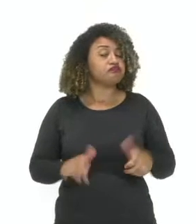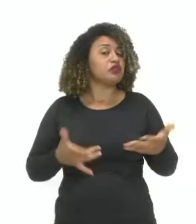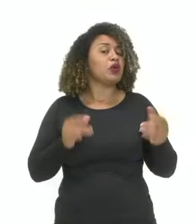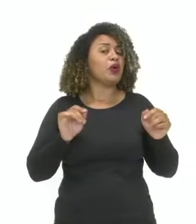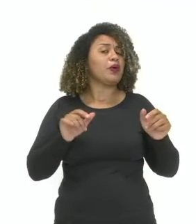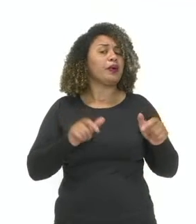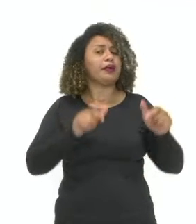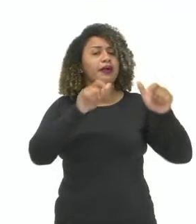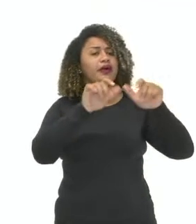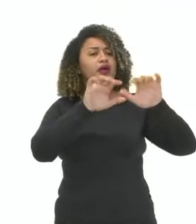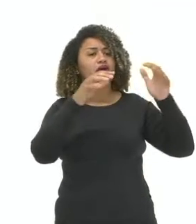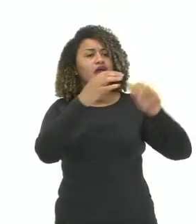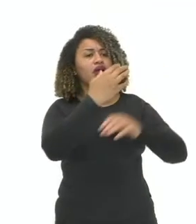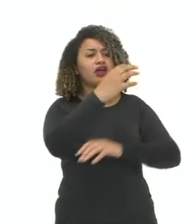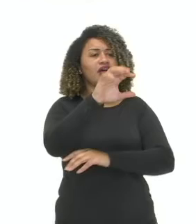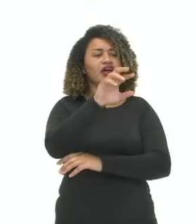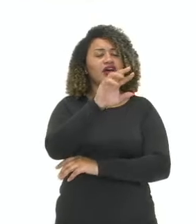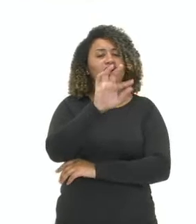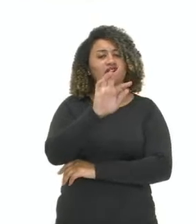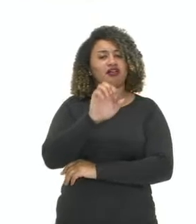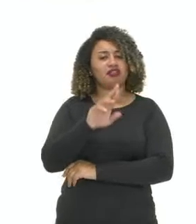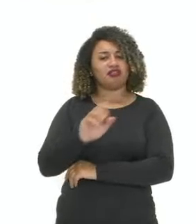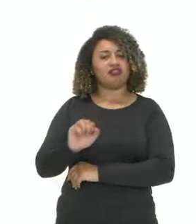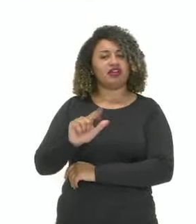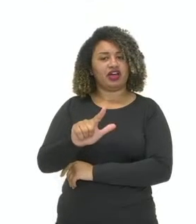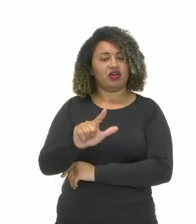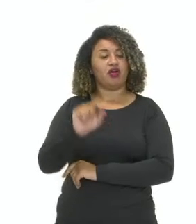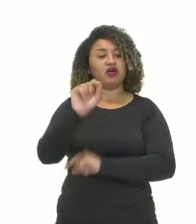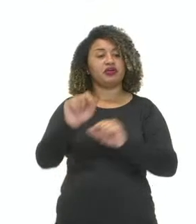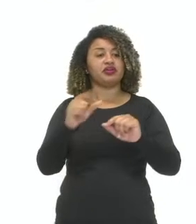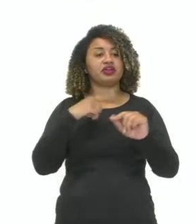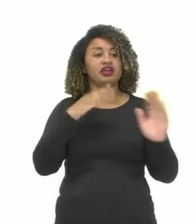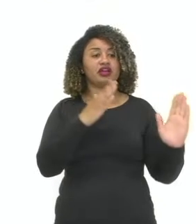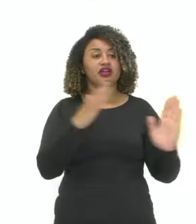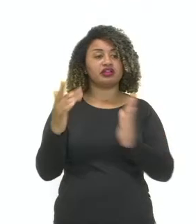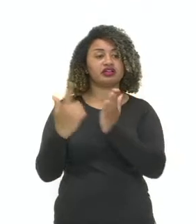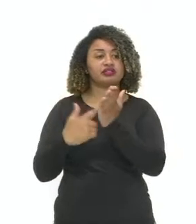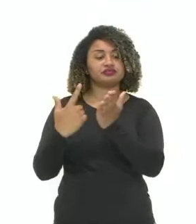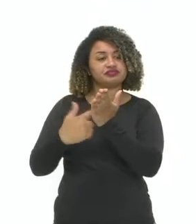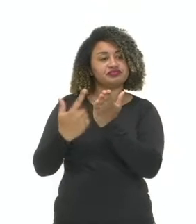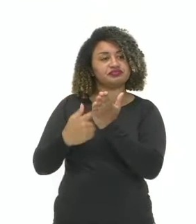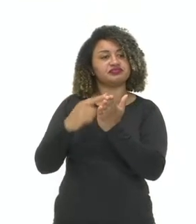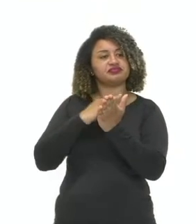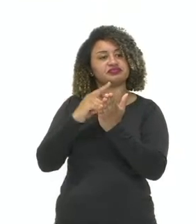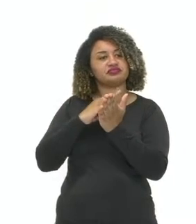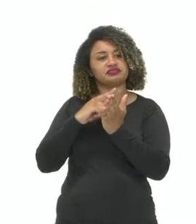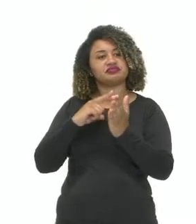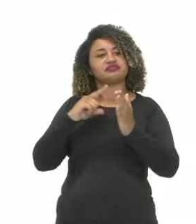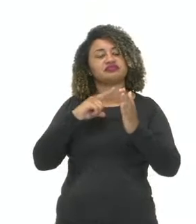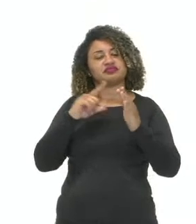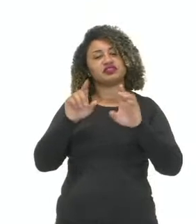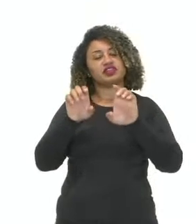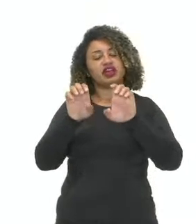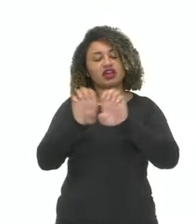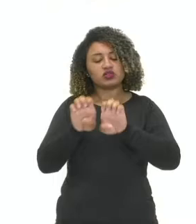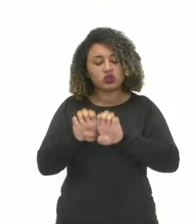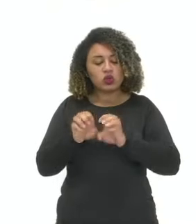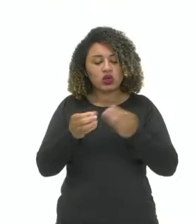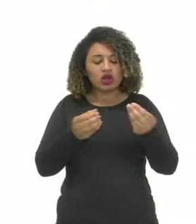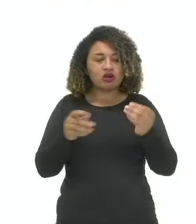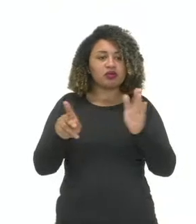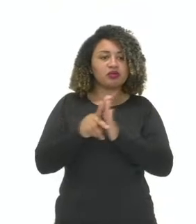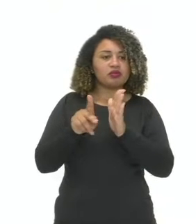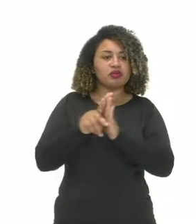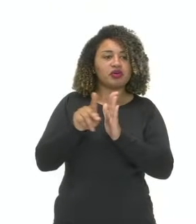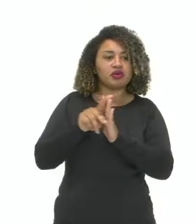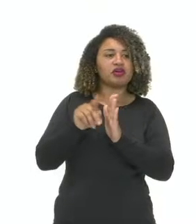como inspiração a seu nome e em sua arquitetura, a biblioteca e o farol de